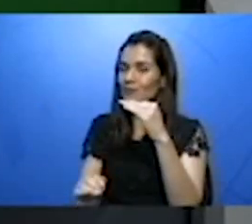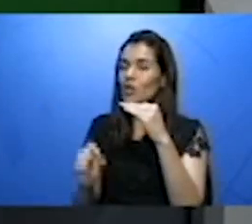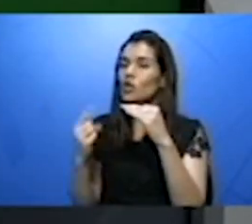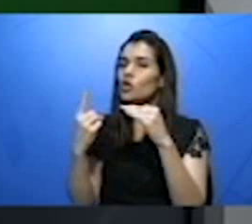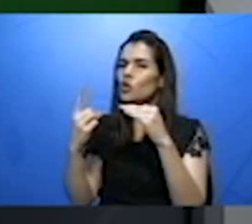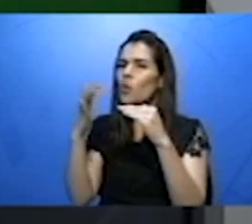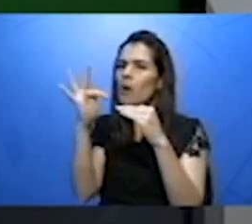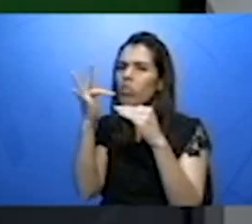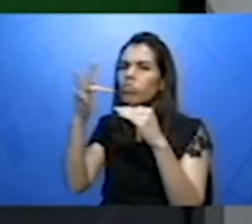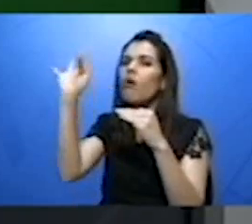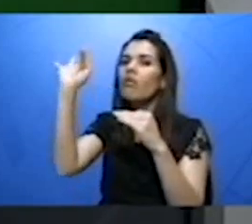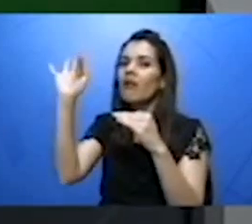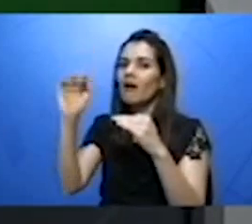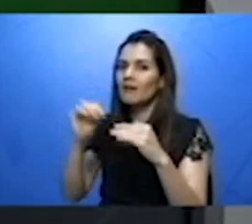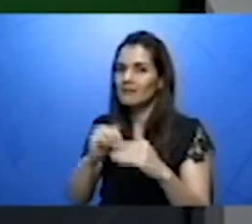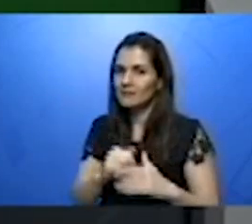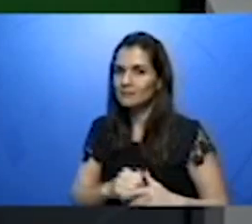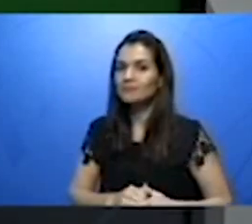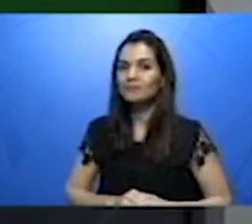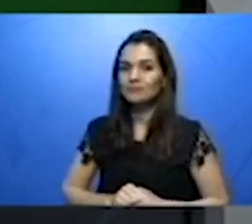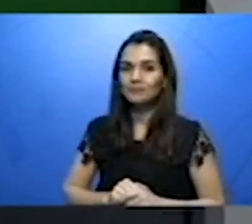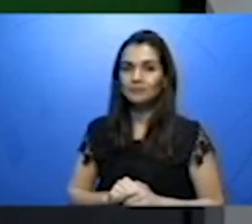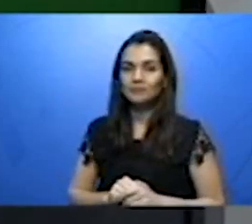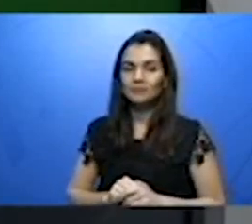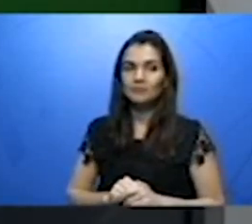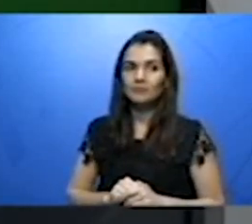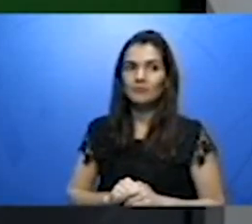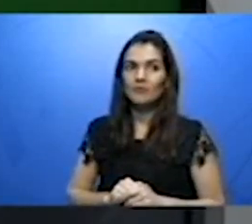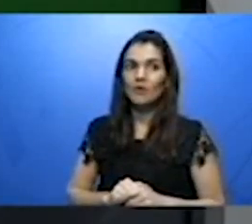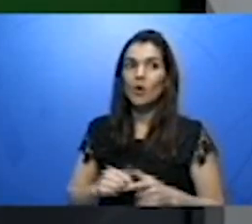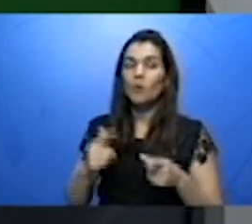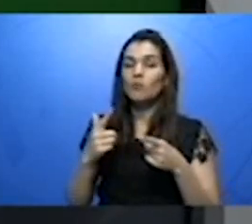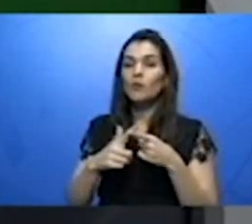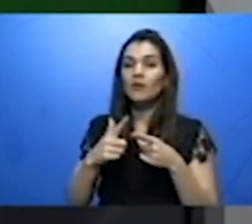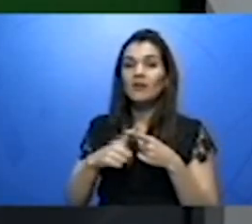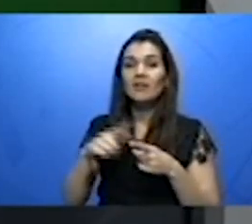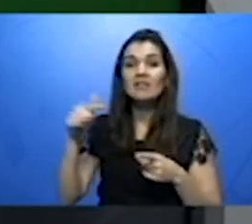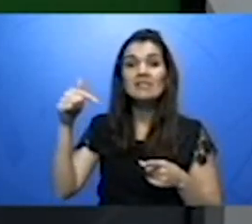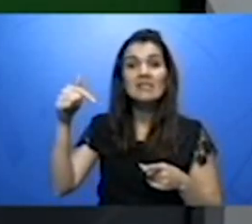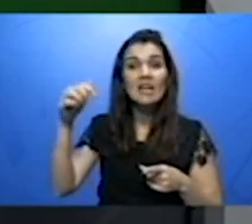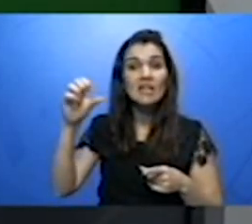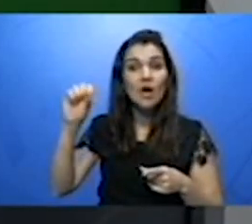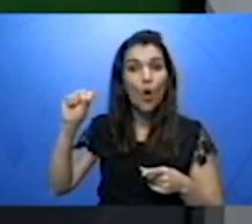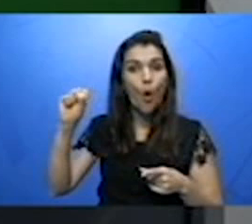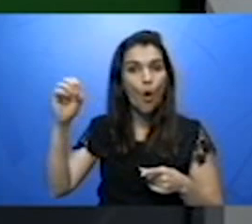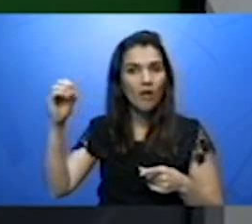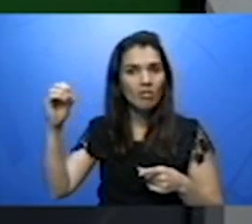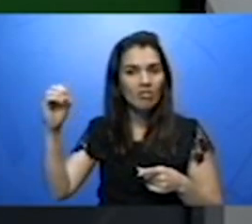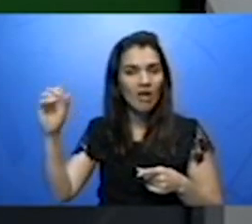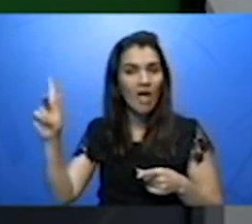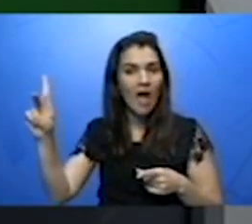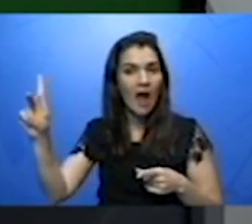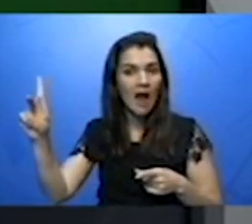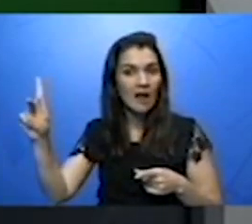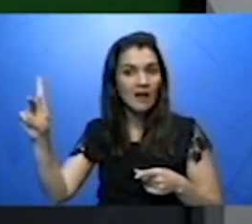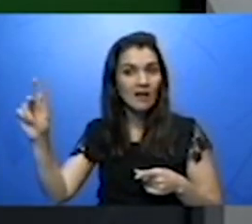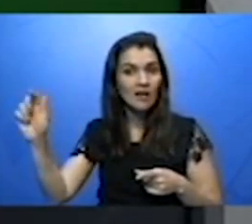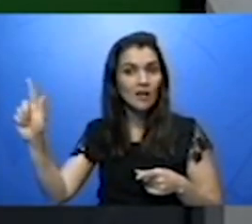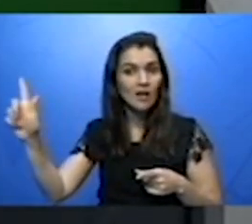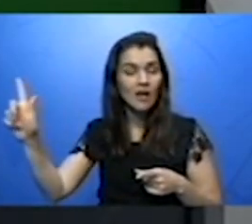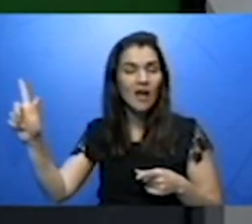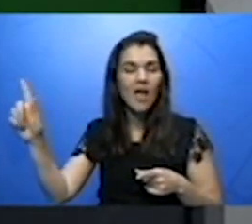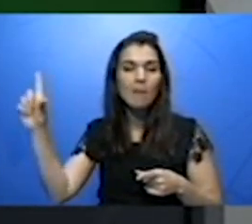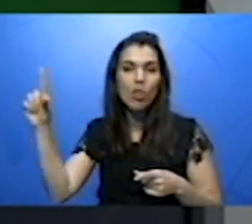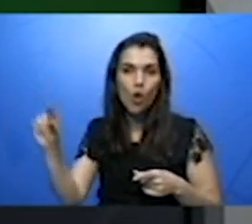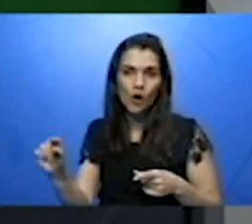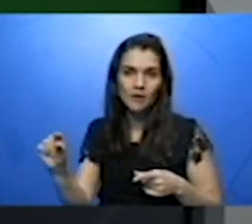essa girafa pesa menos de uma tonelada foi 780 kg é menor do que